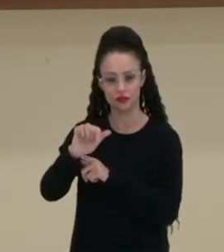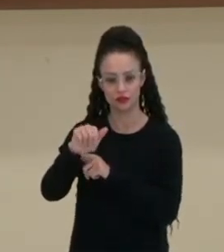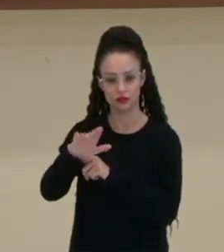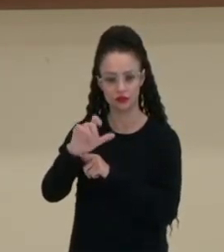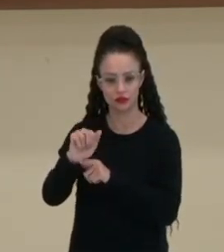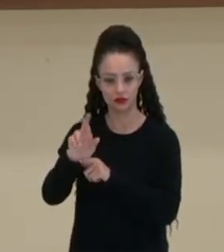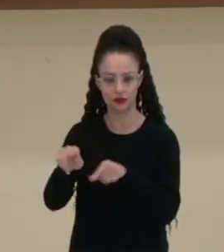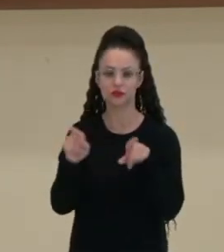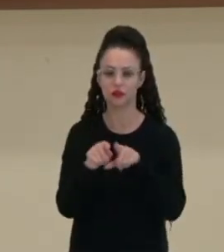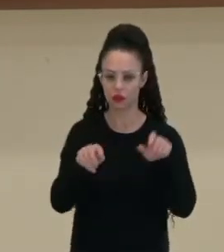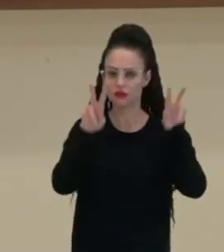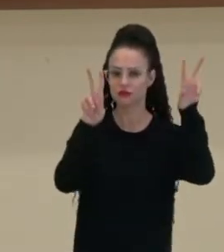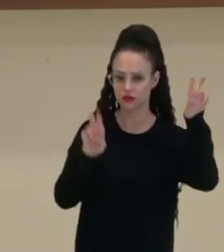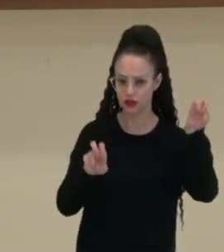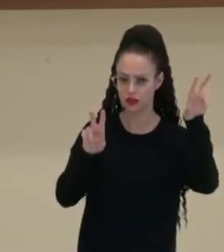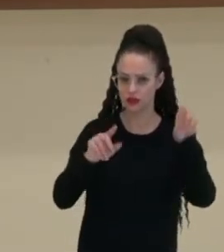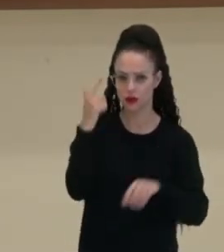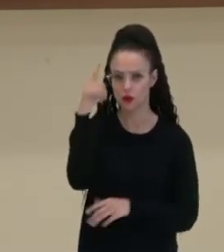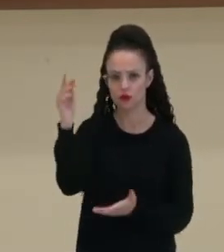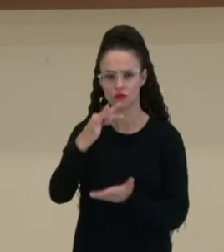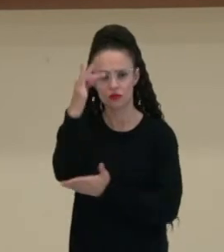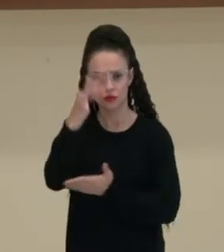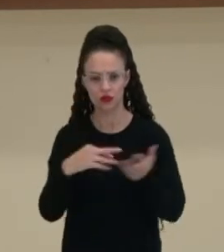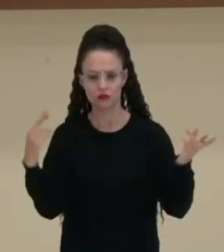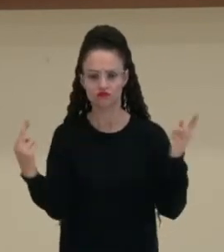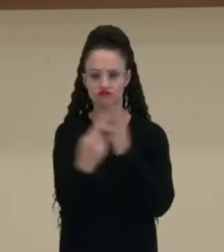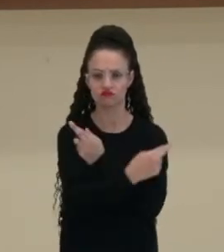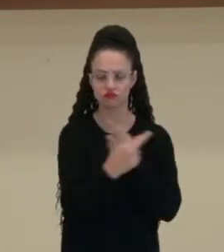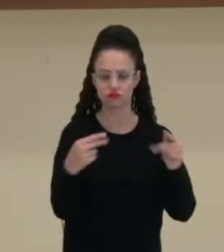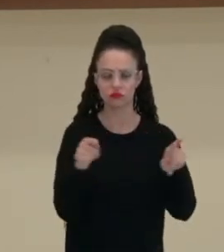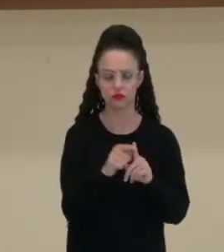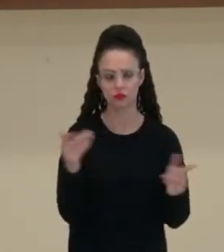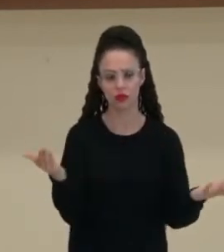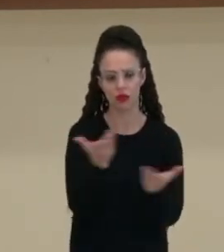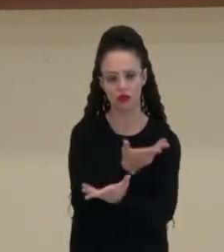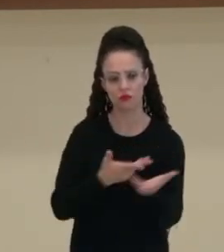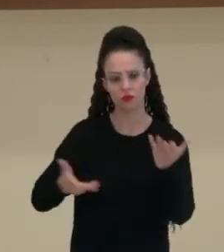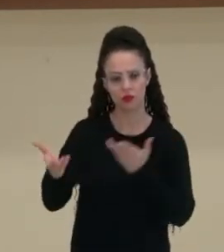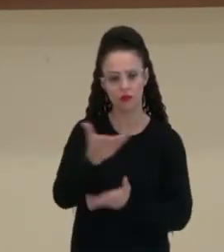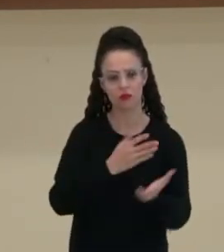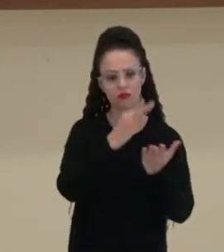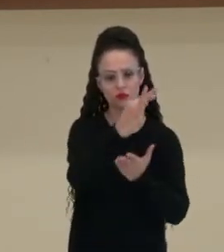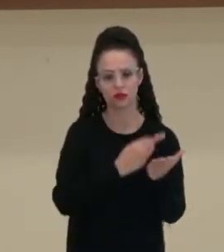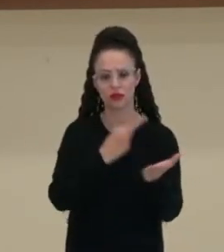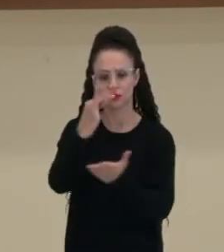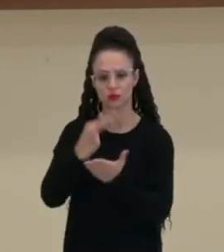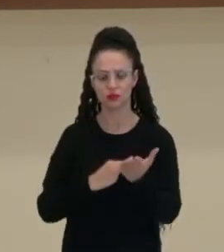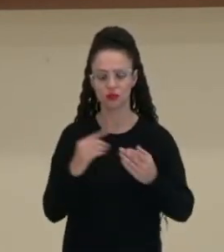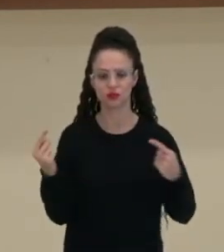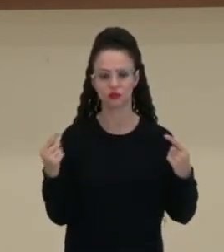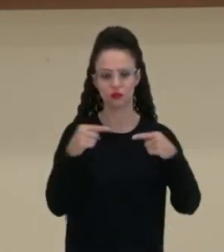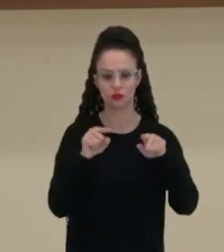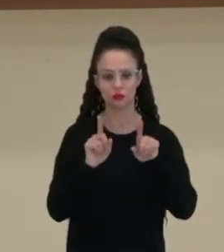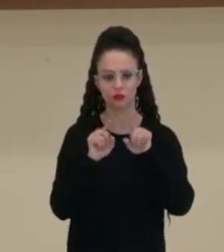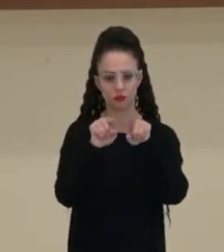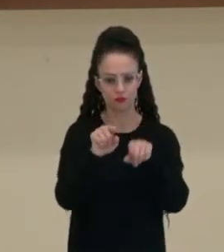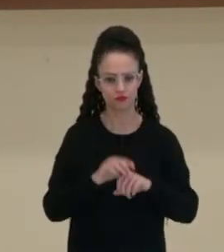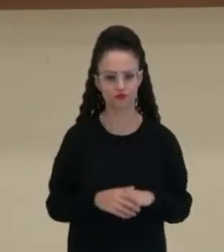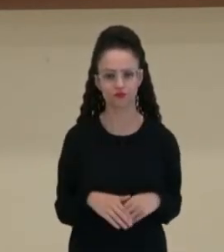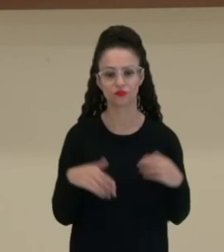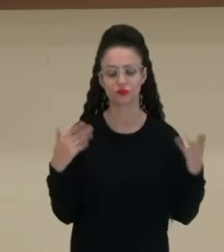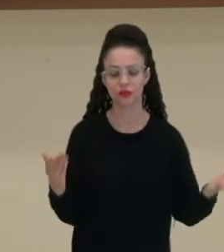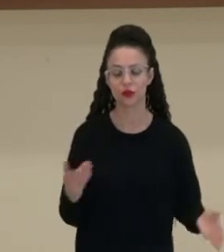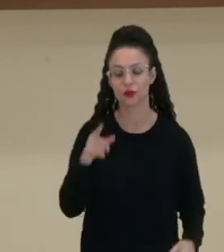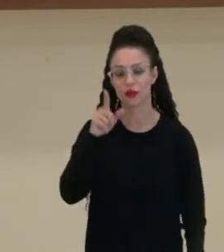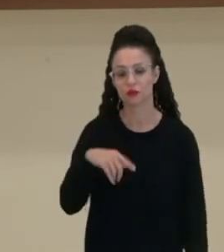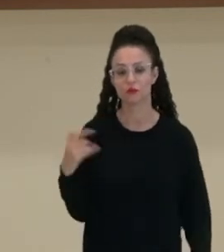próprio texto, né? Até para fazer uma intertextualidade, para fazer um link com você. Então, é